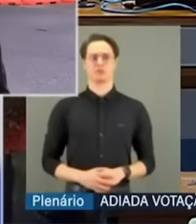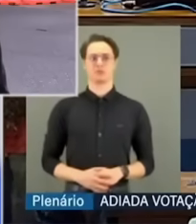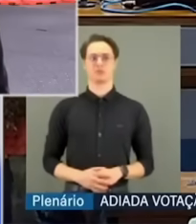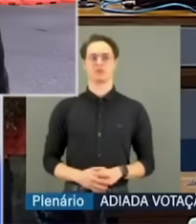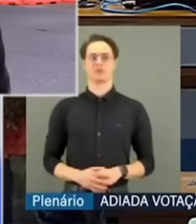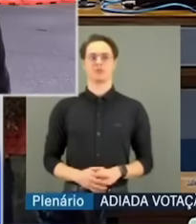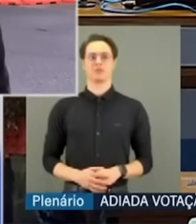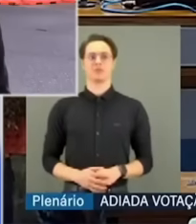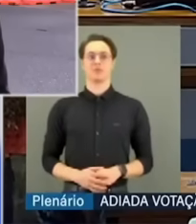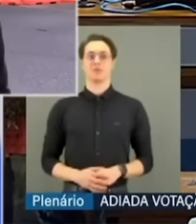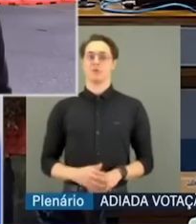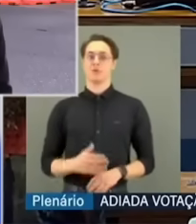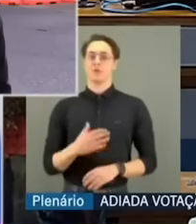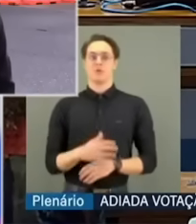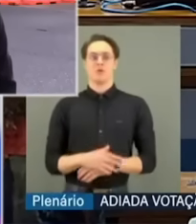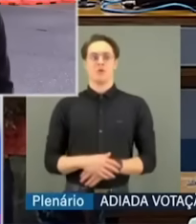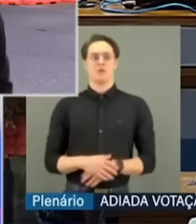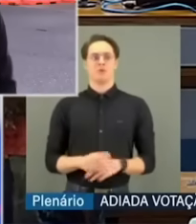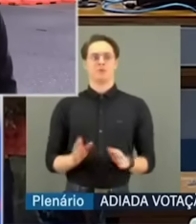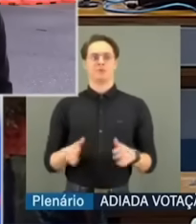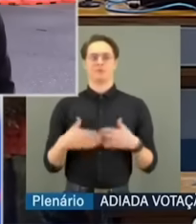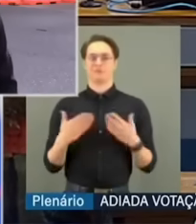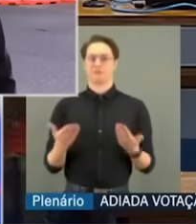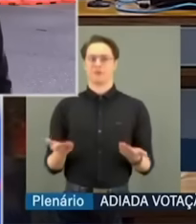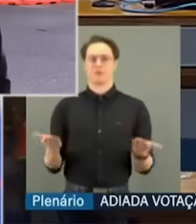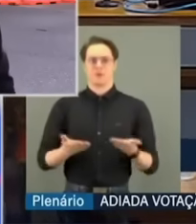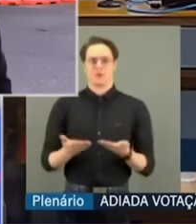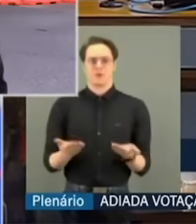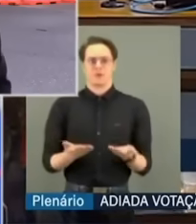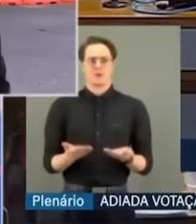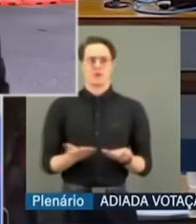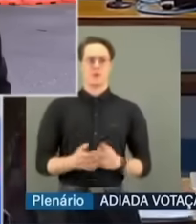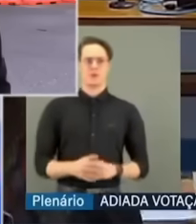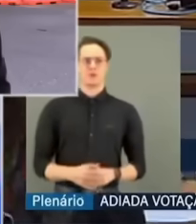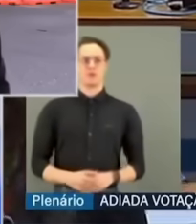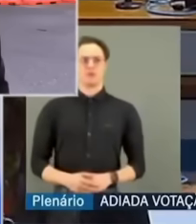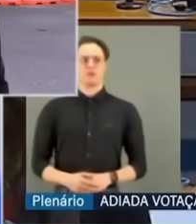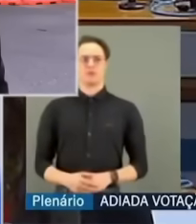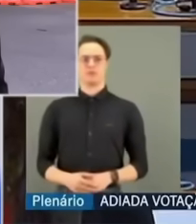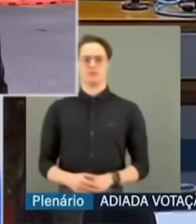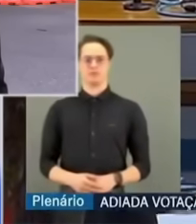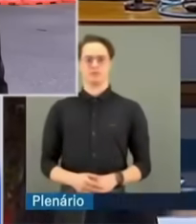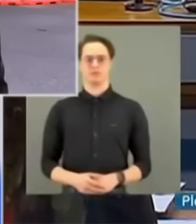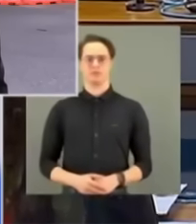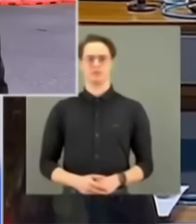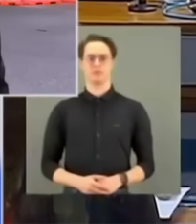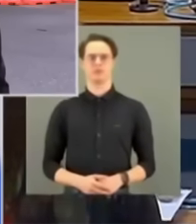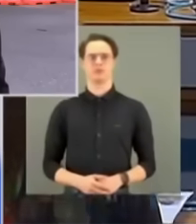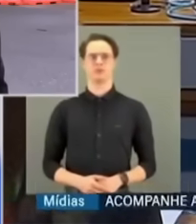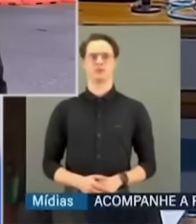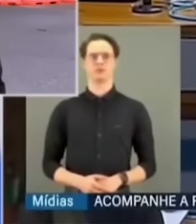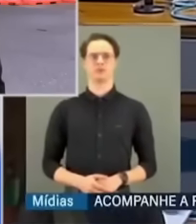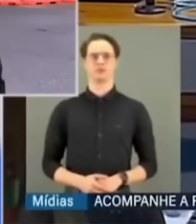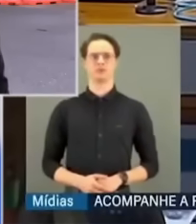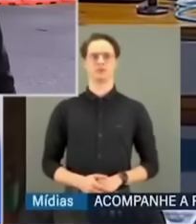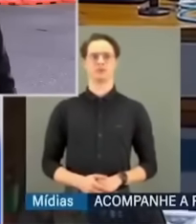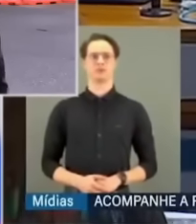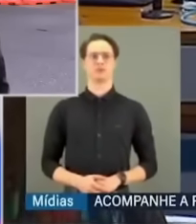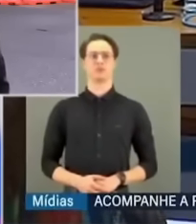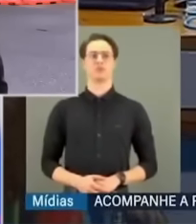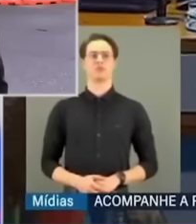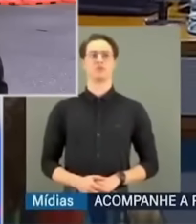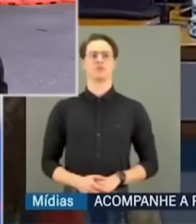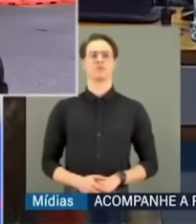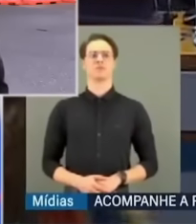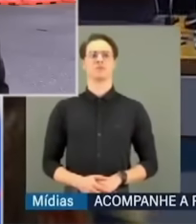da manhã e por cerca de 2 horas ele respondeu aí a questionamentos, né, de agentes da Polícia Federal sobre essas revelações